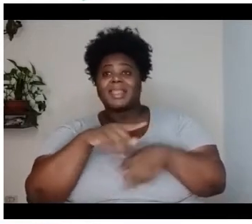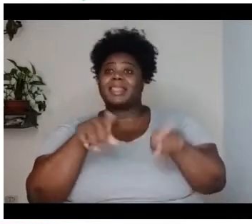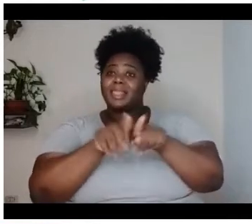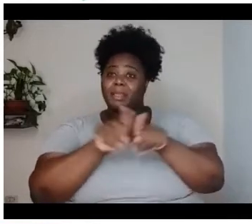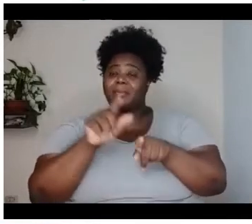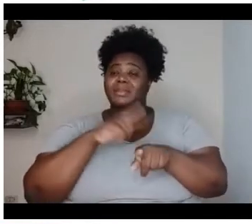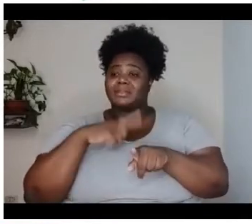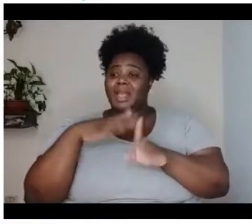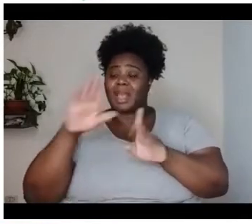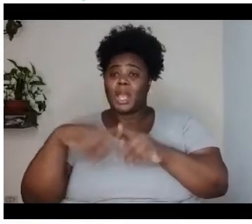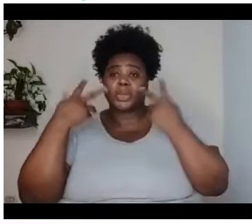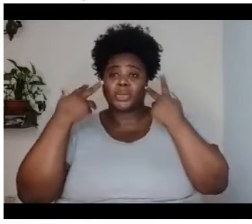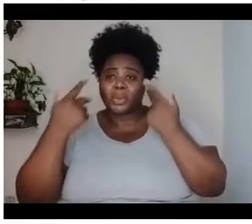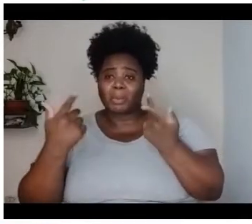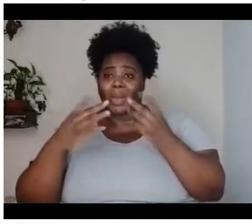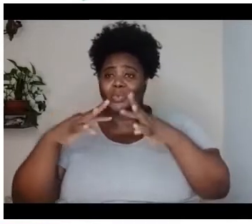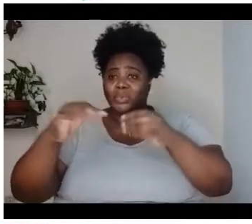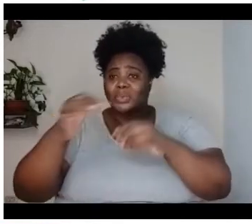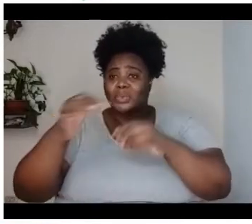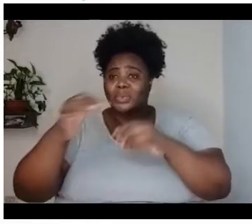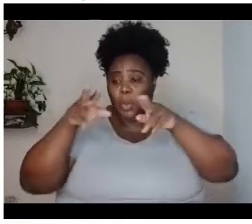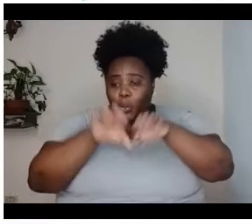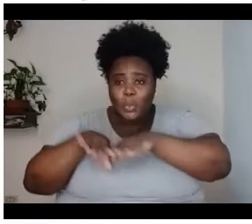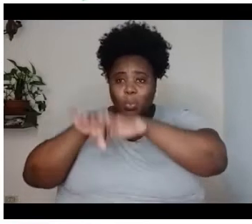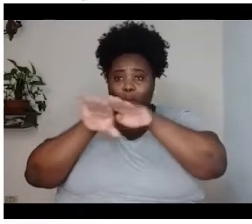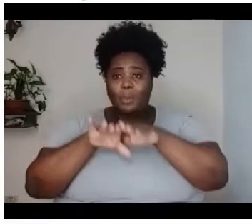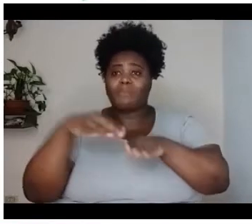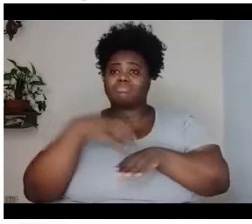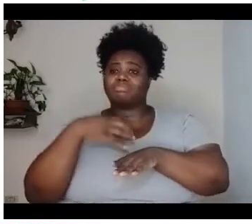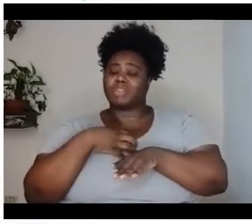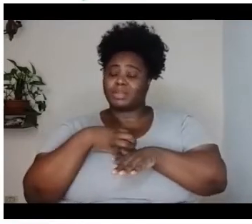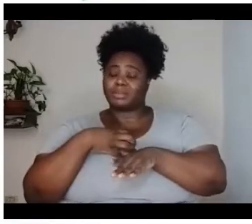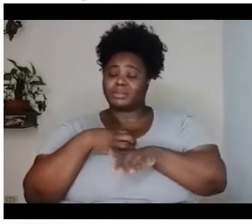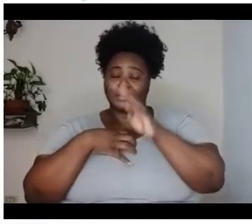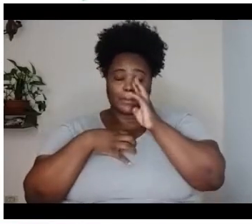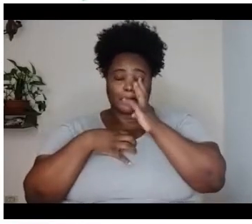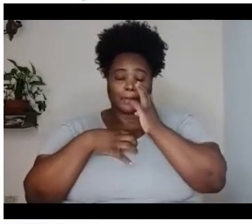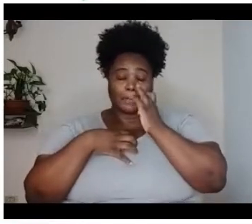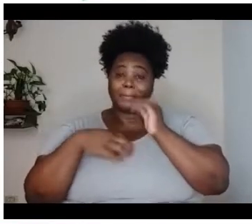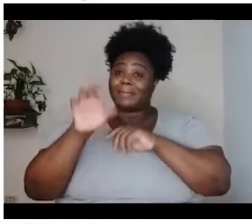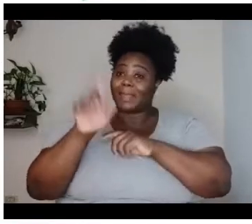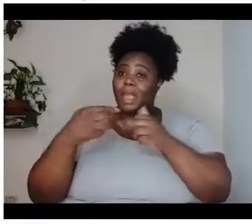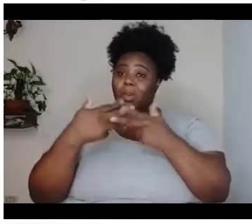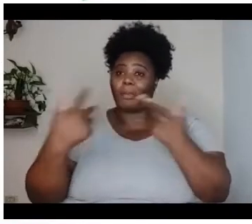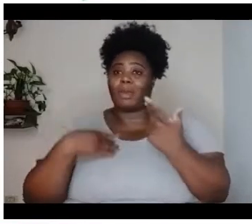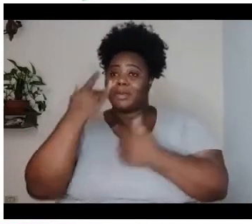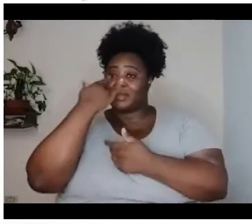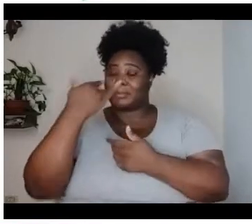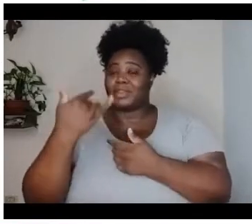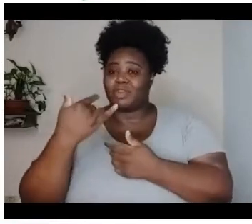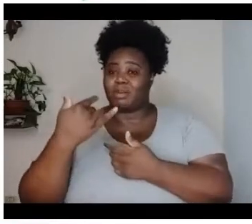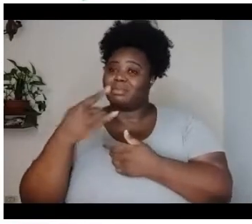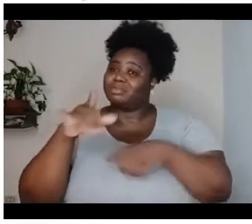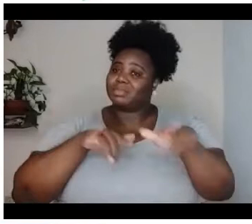todo mundo, né? De ser igual de alguma maneira. Isso é uma coisa que me atrai no trabalho.